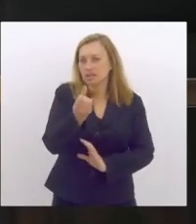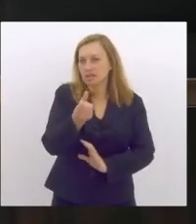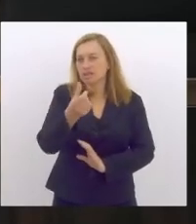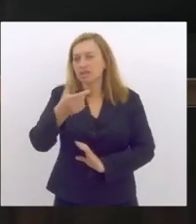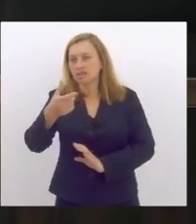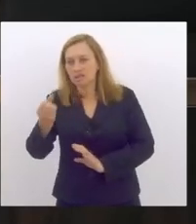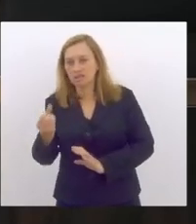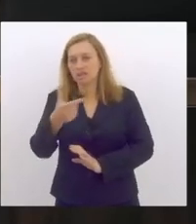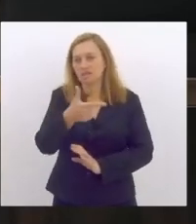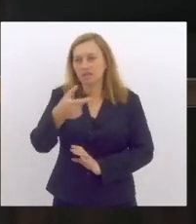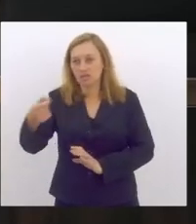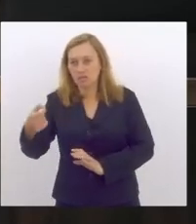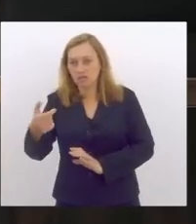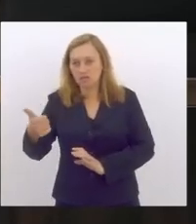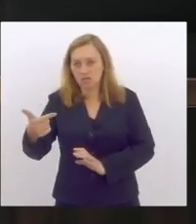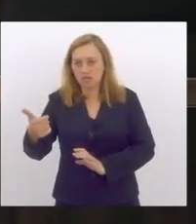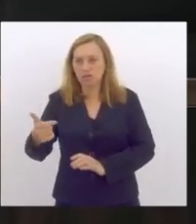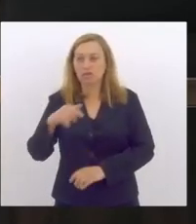6060 de 22,